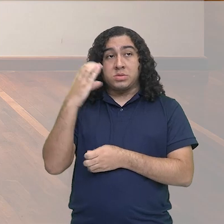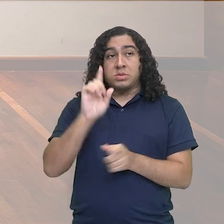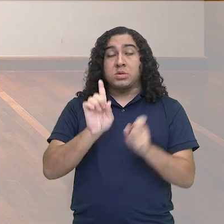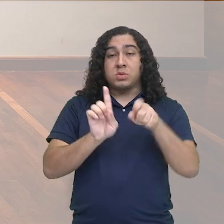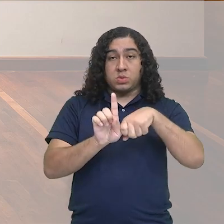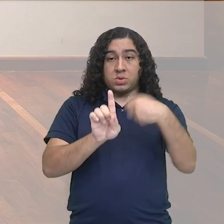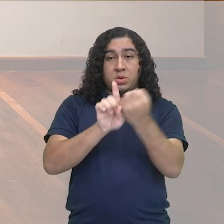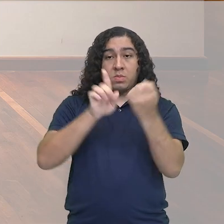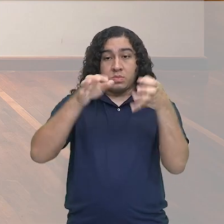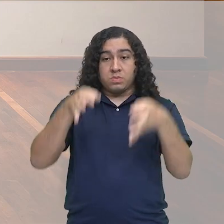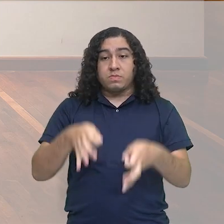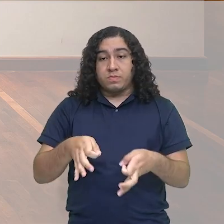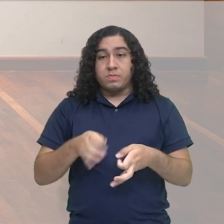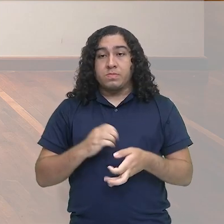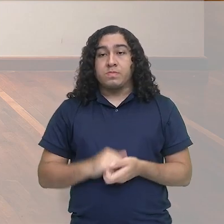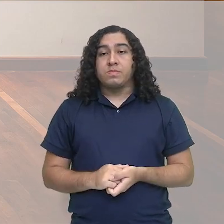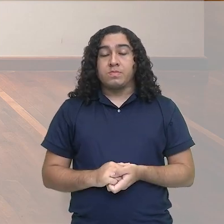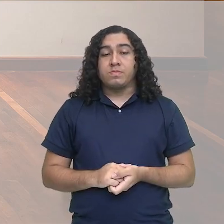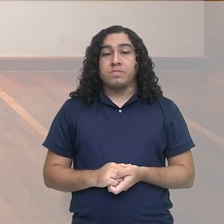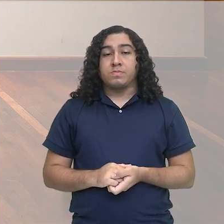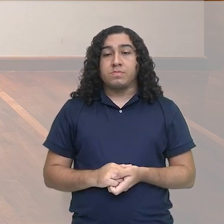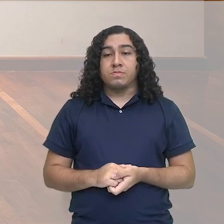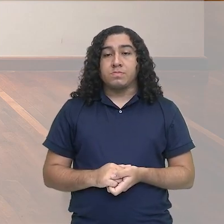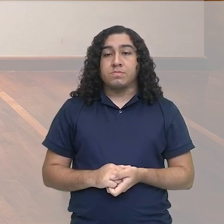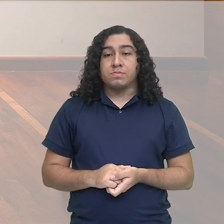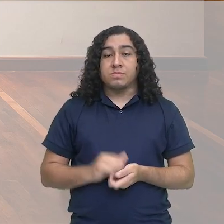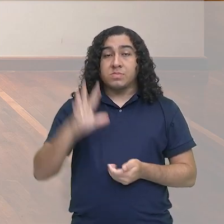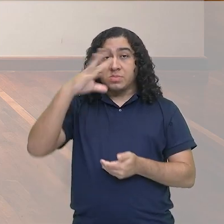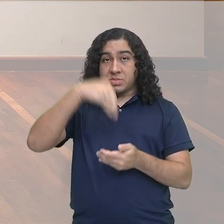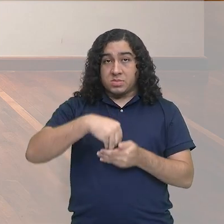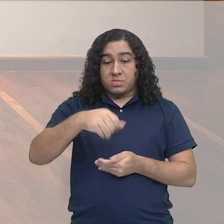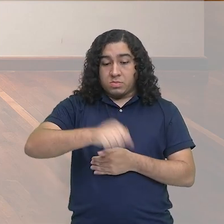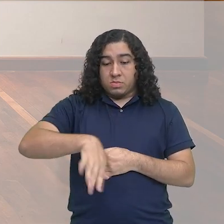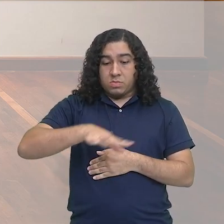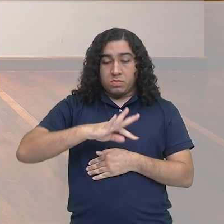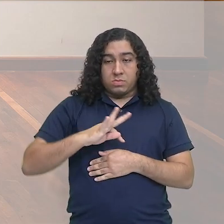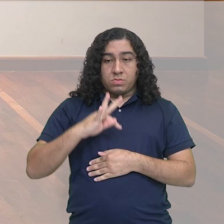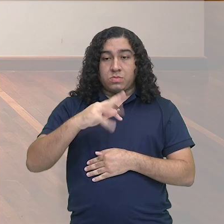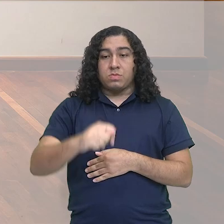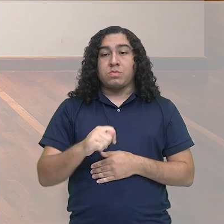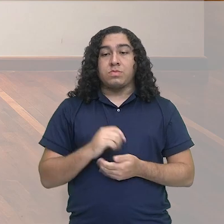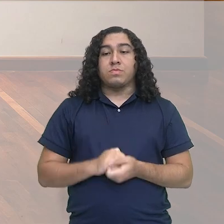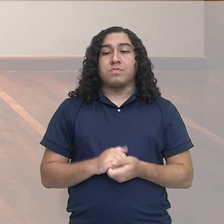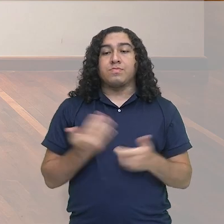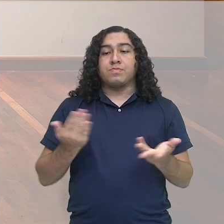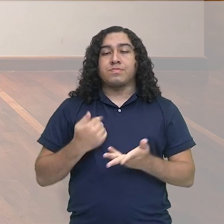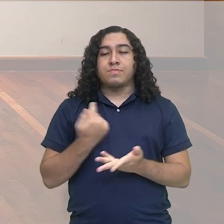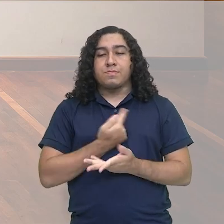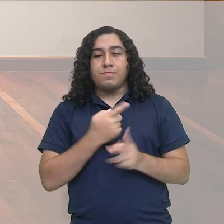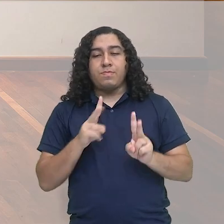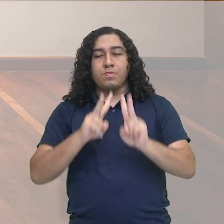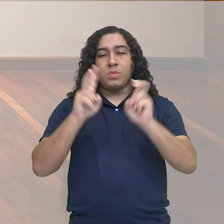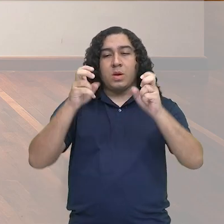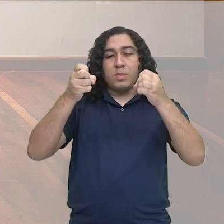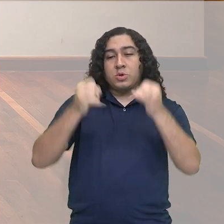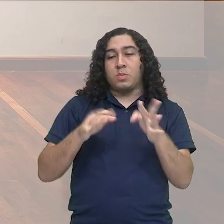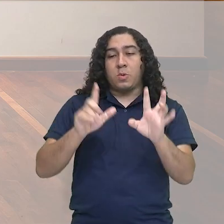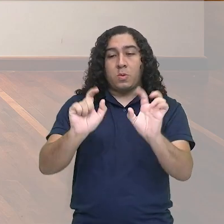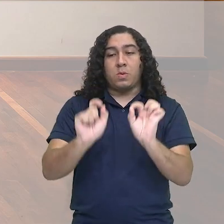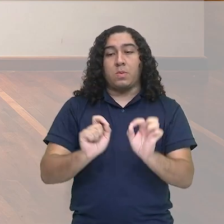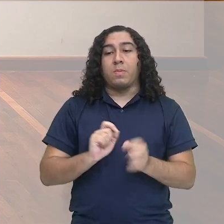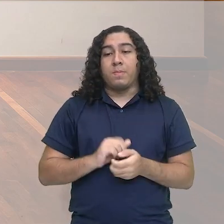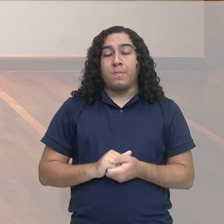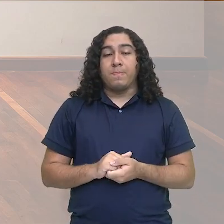sociais, tá bom? Vamos ver ciências sociais dentro desse campo todo aí. E aí, agora nós vamos falar da questão